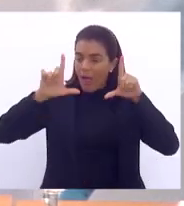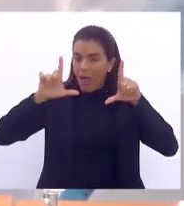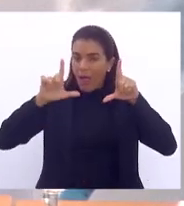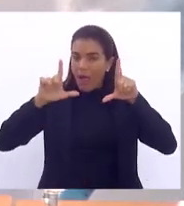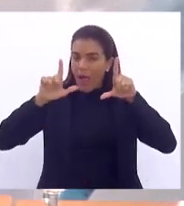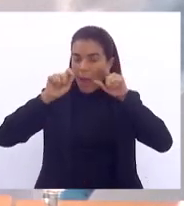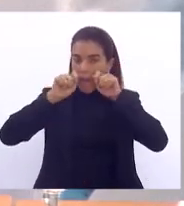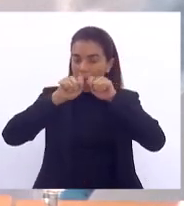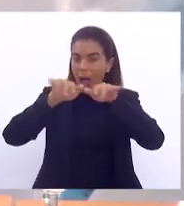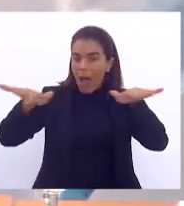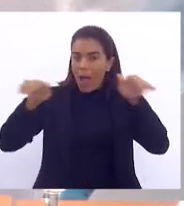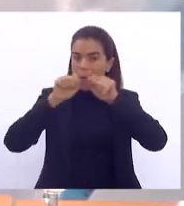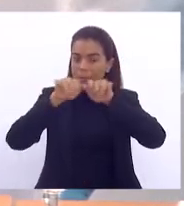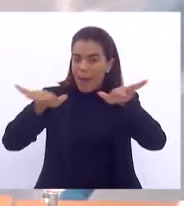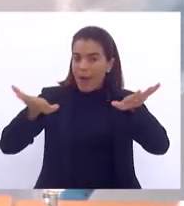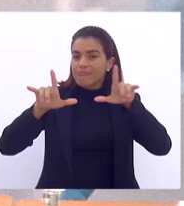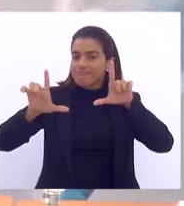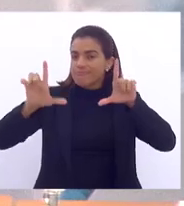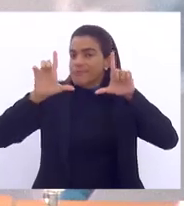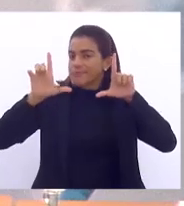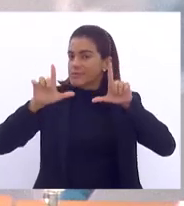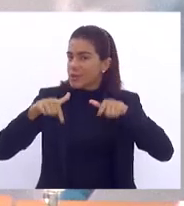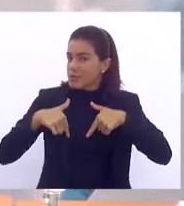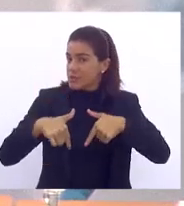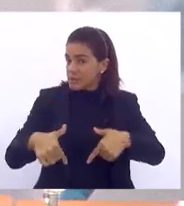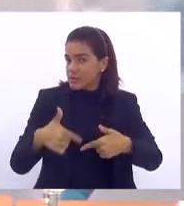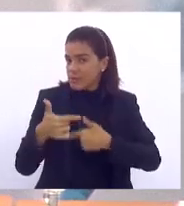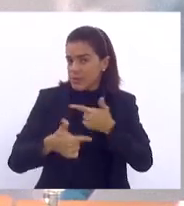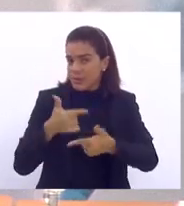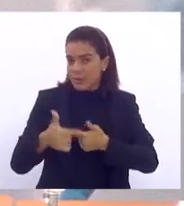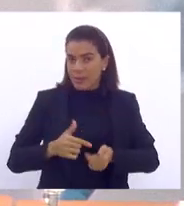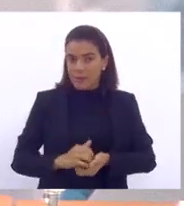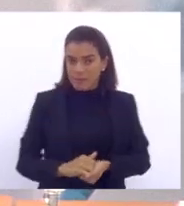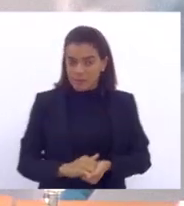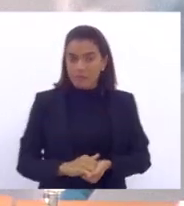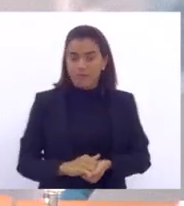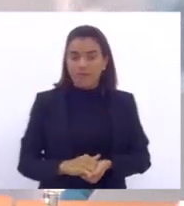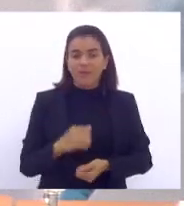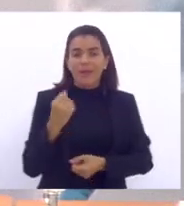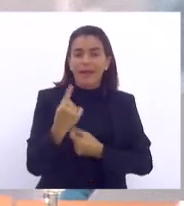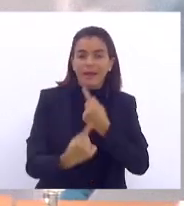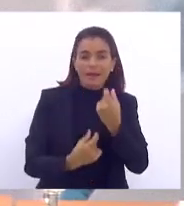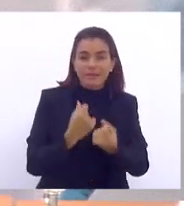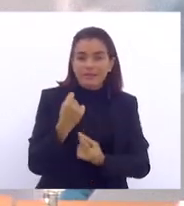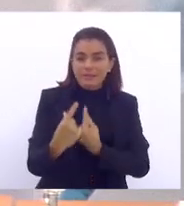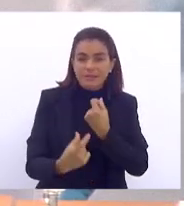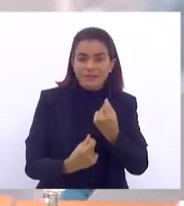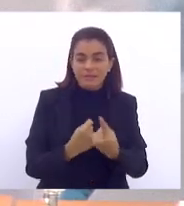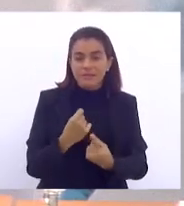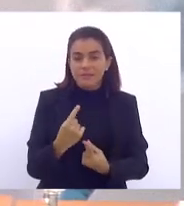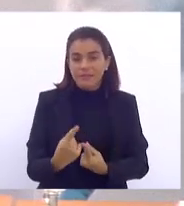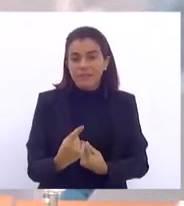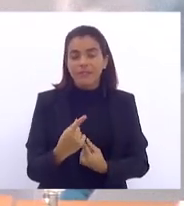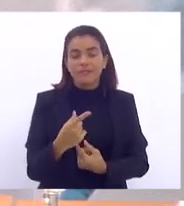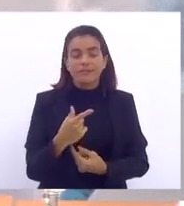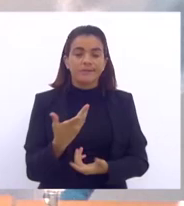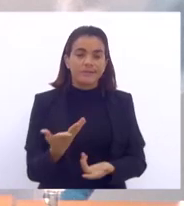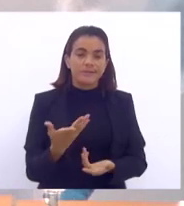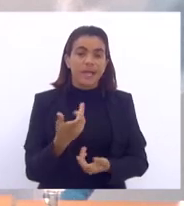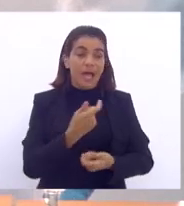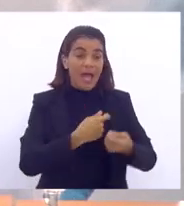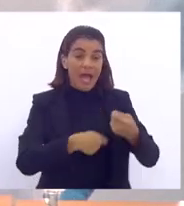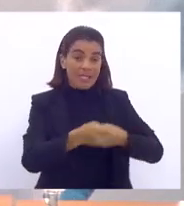exerce diariamente estando exercendo no nosso mandato às vezes eh administrar um